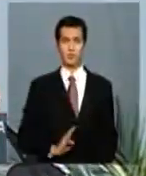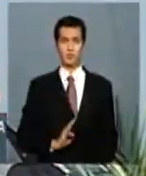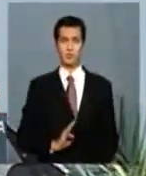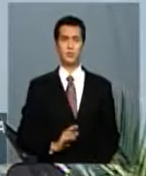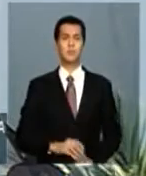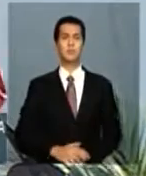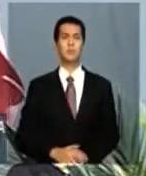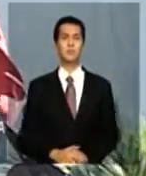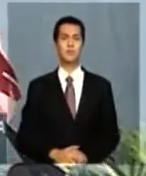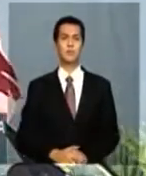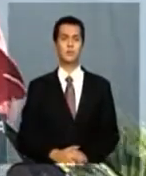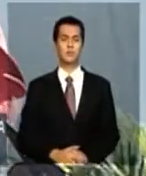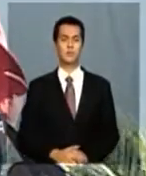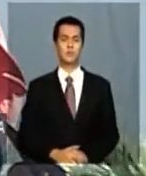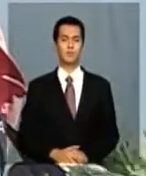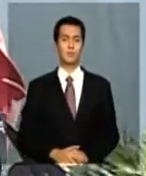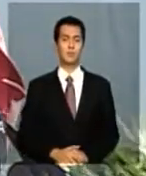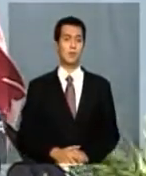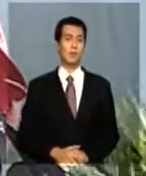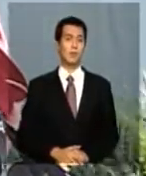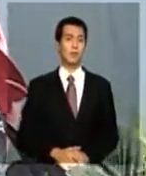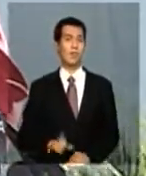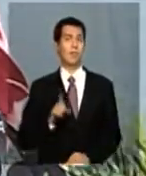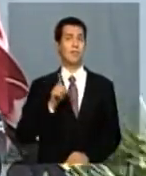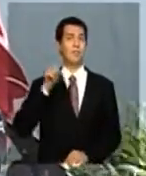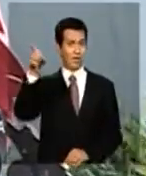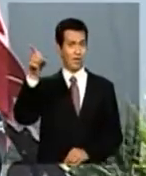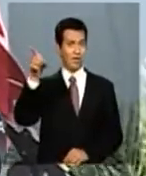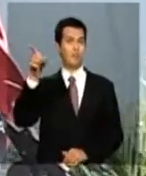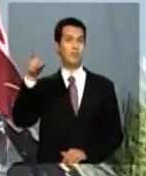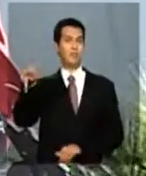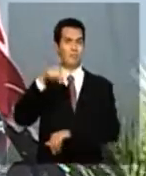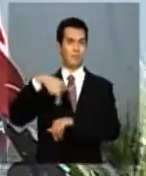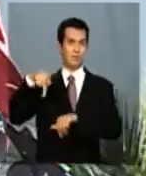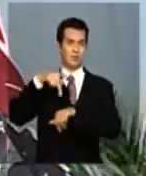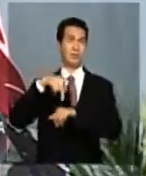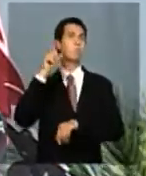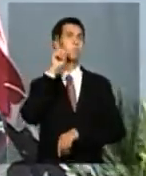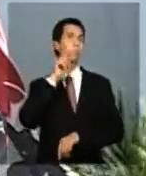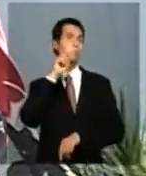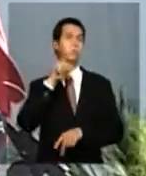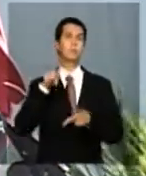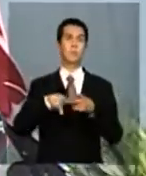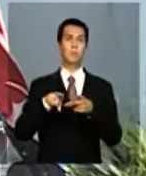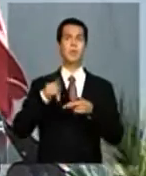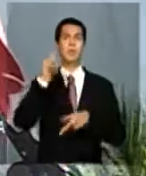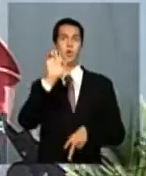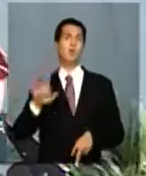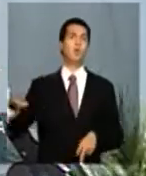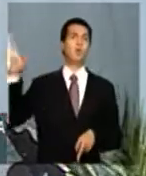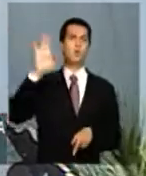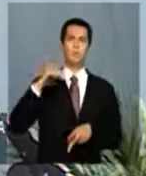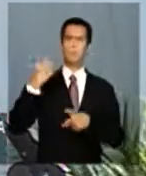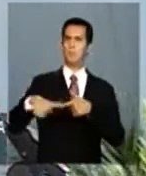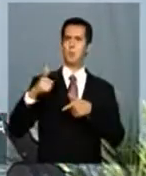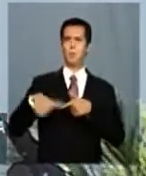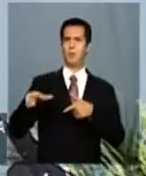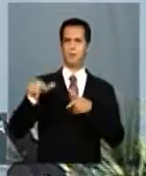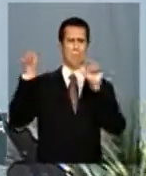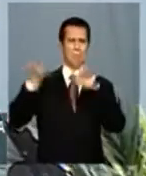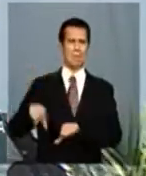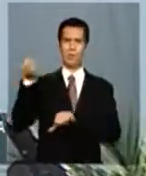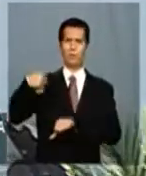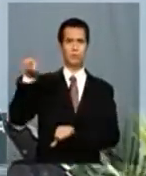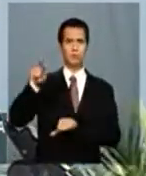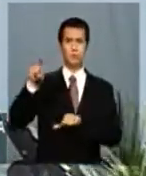nós não temos os graves problemas que tem nos Estados Unidos e na Europa. E por que que nós não